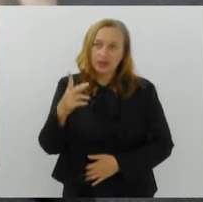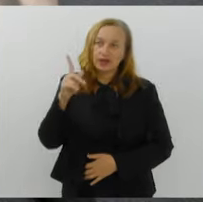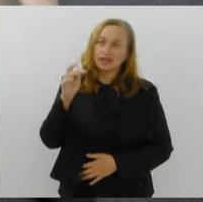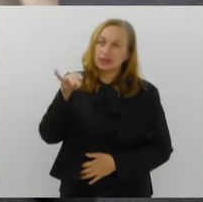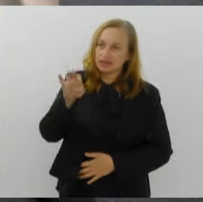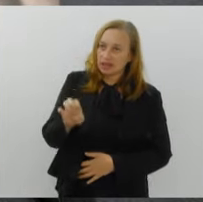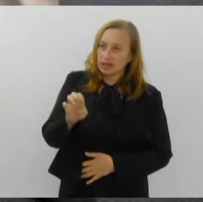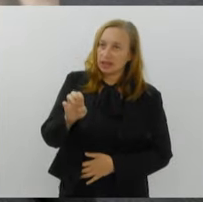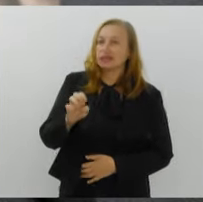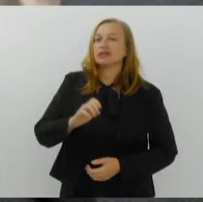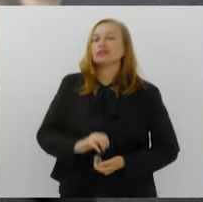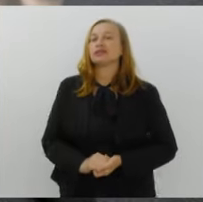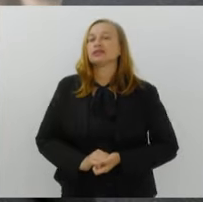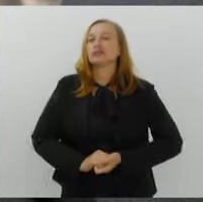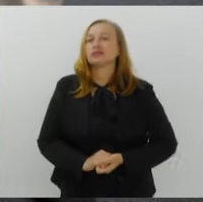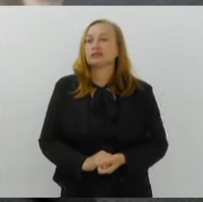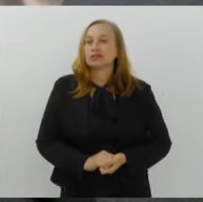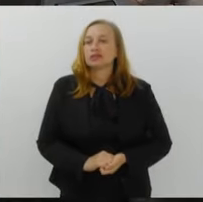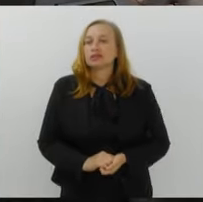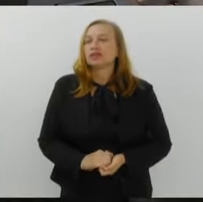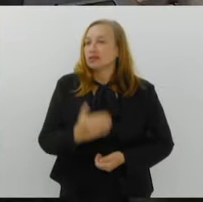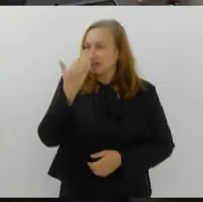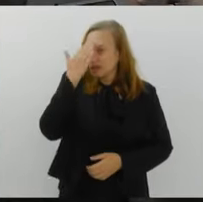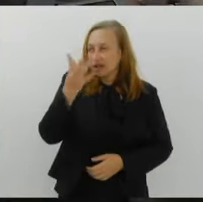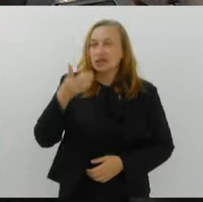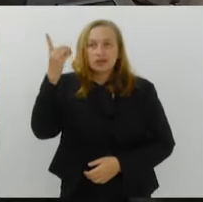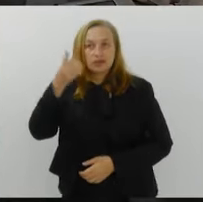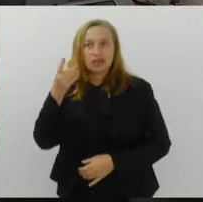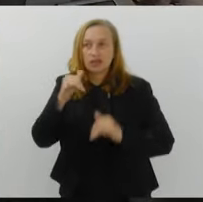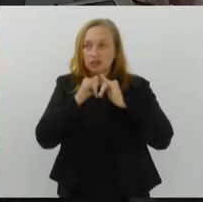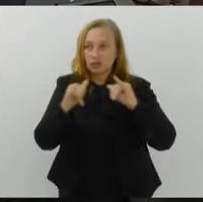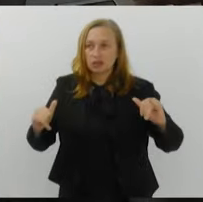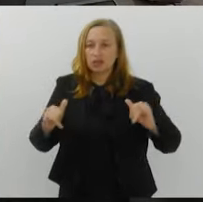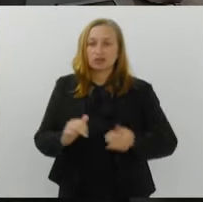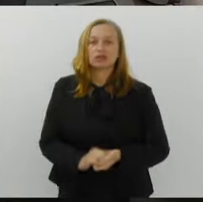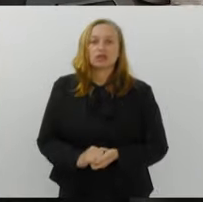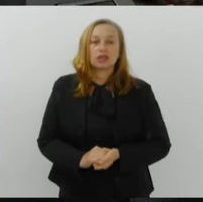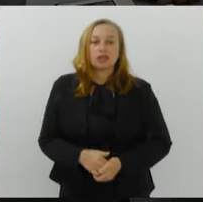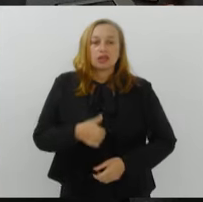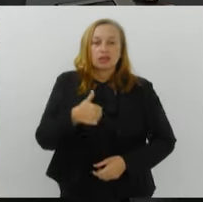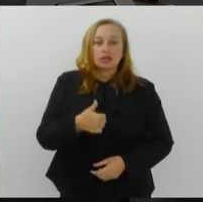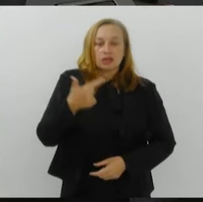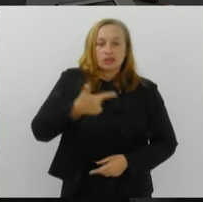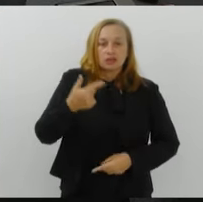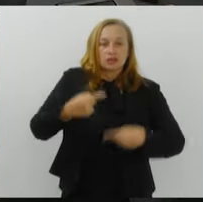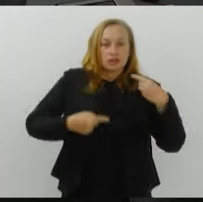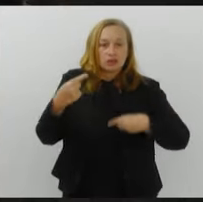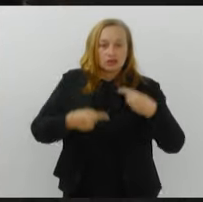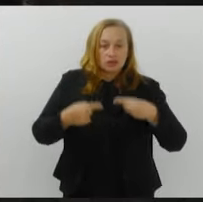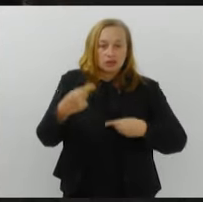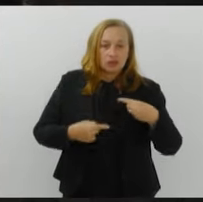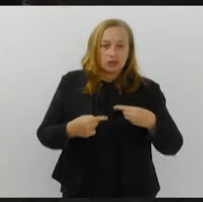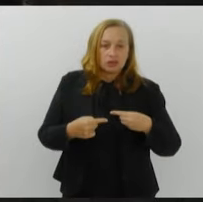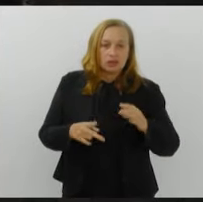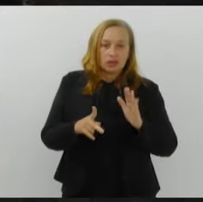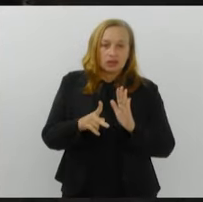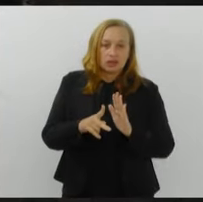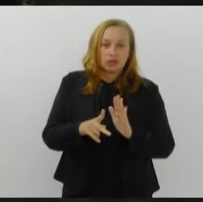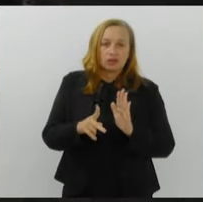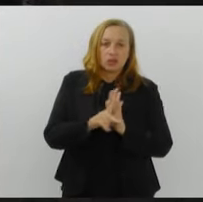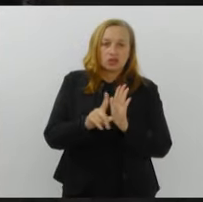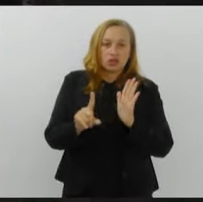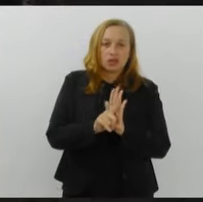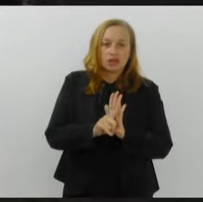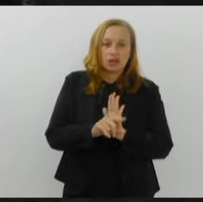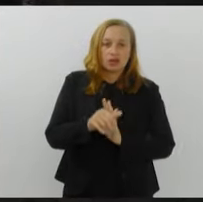deputada Gisele Monteiro. Obrigada, deputada. Anuncio, em tramitação ordinária, em segunda discussão, redação do vencido, projeto de lei